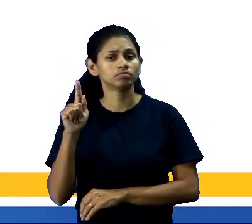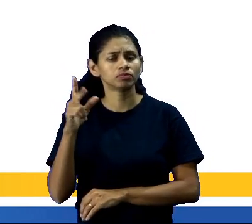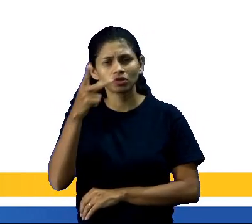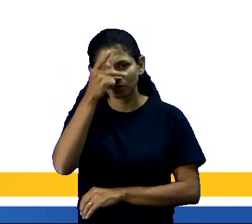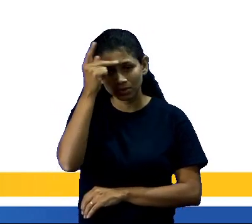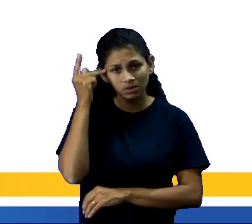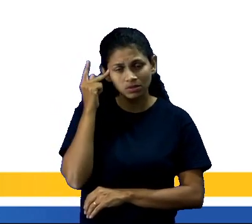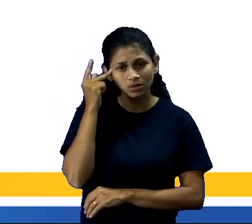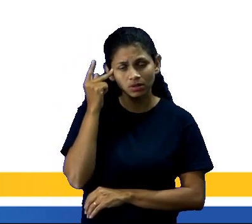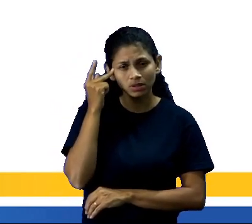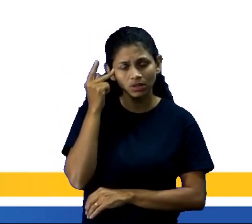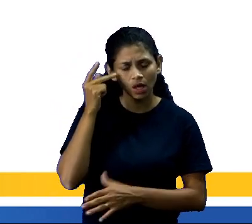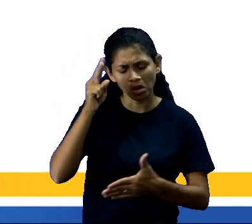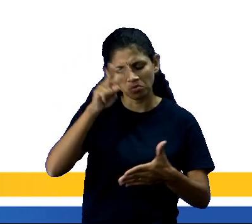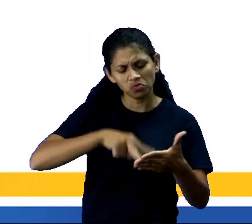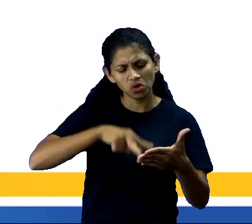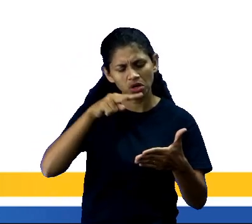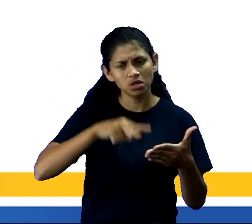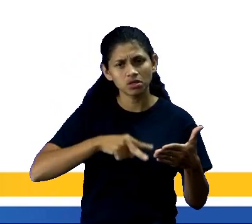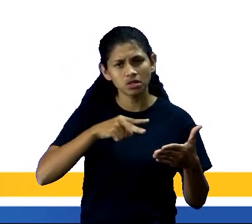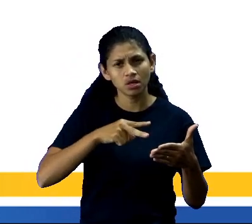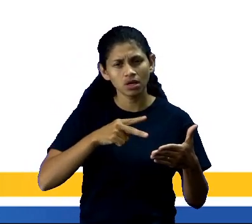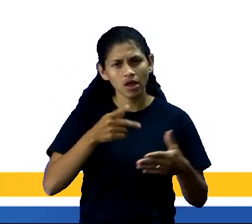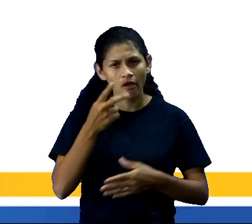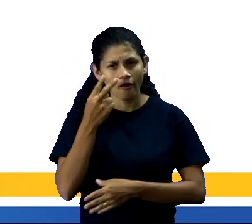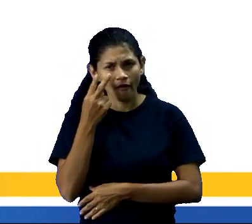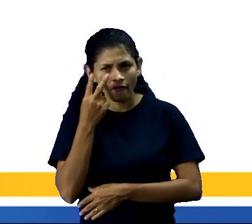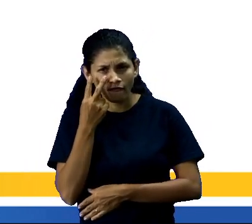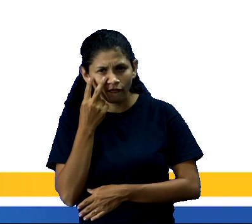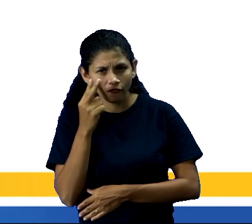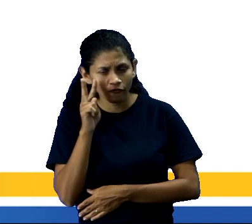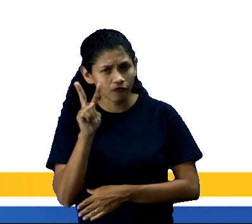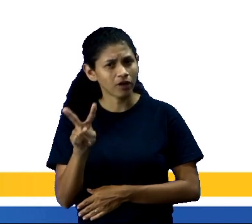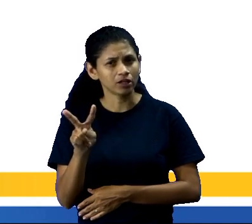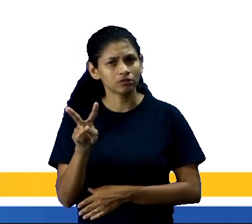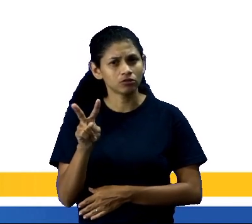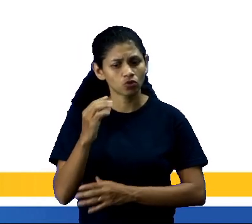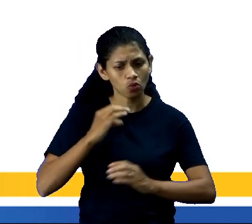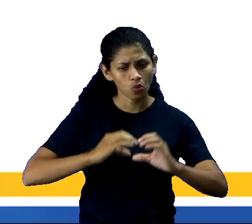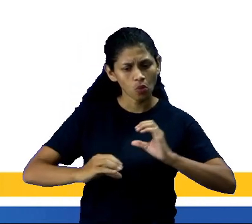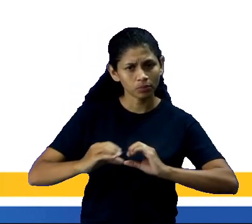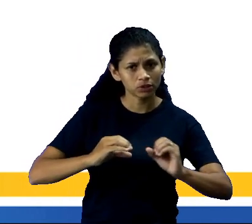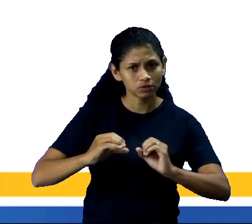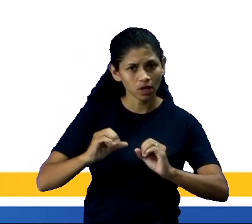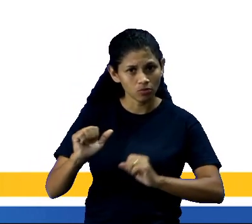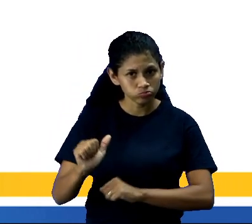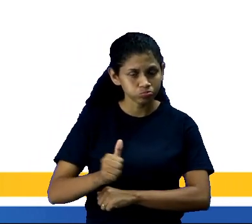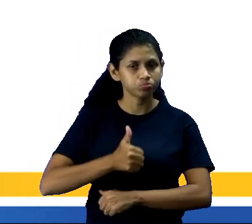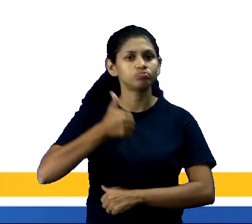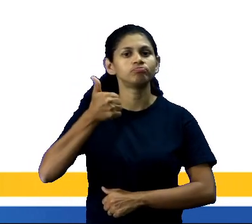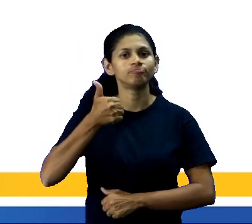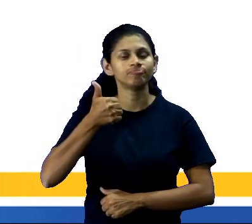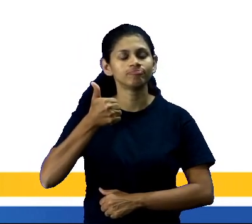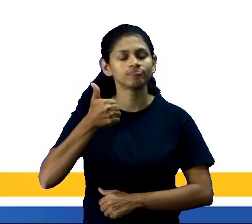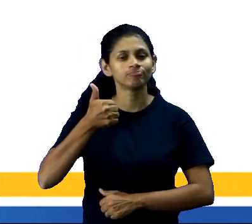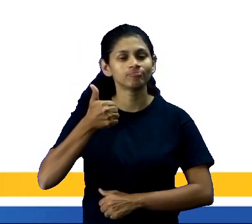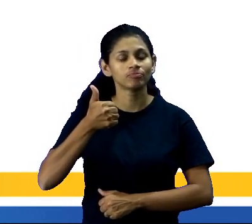as outras pessoas, ao ler esses comentários, vendo comentários positivos, o que acaba acontecendo? Elas acabam